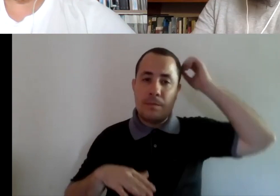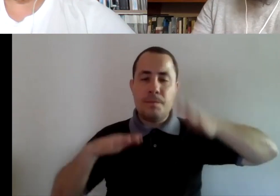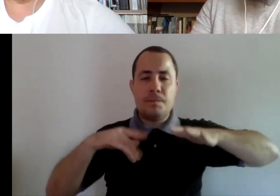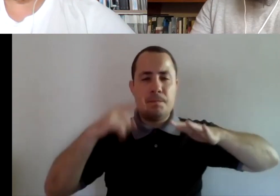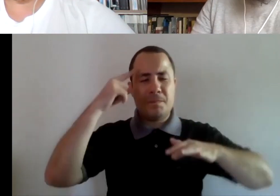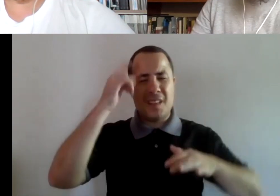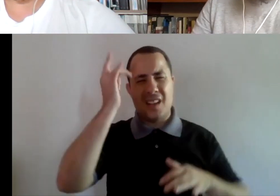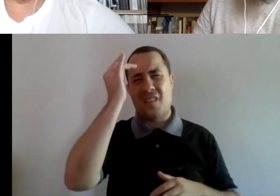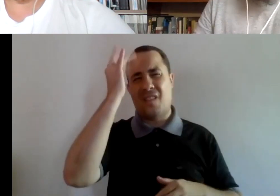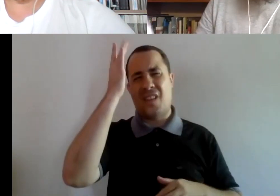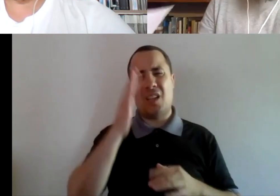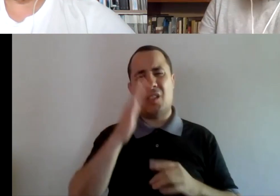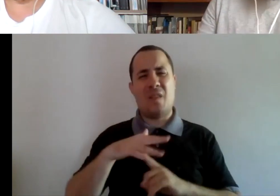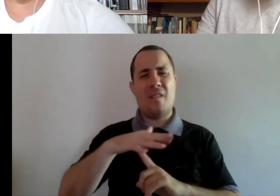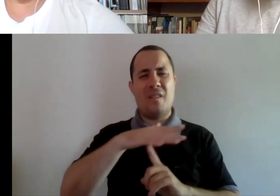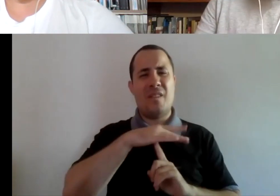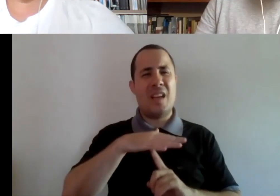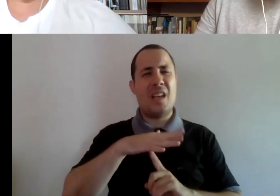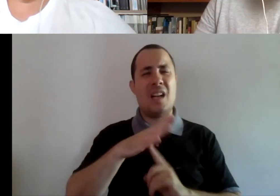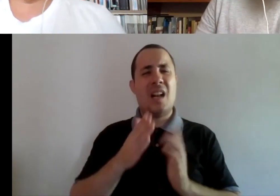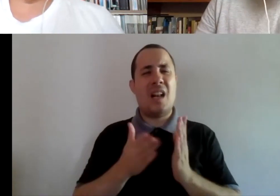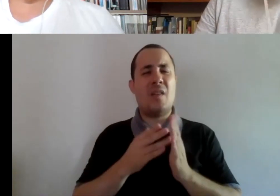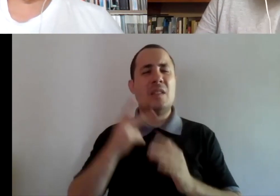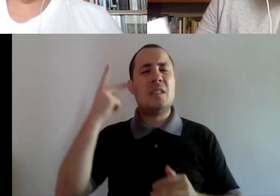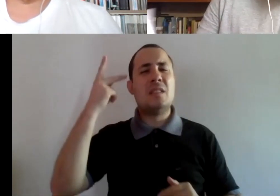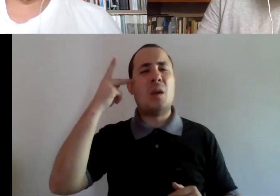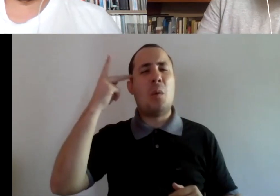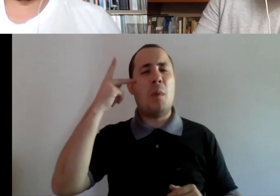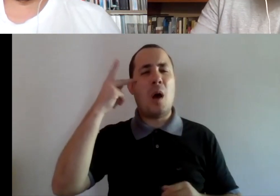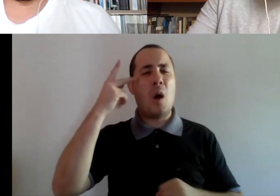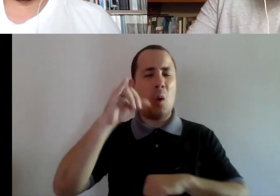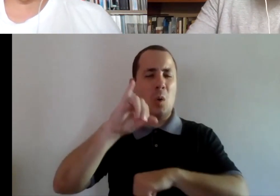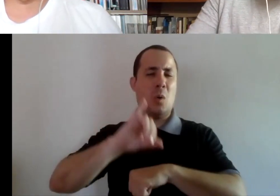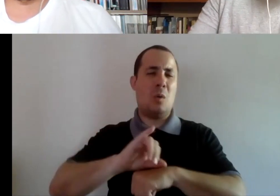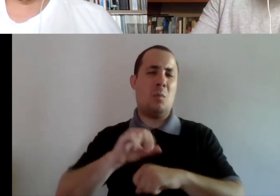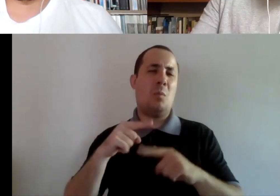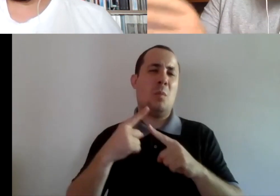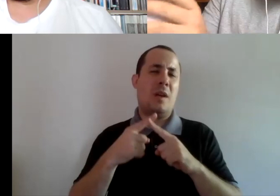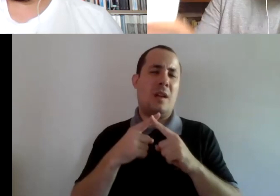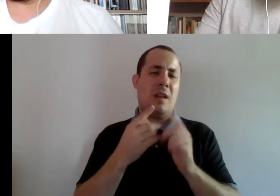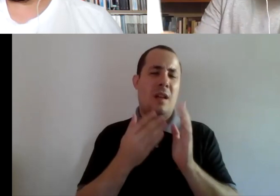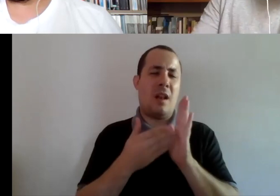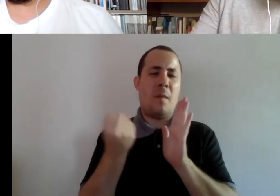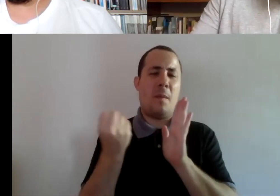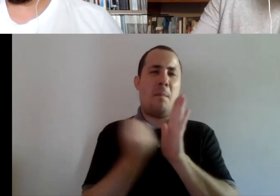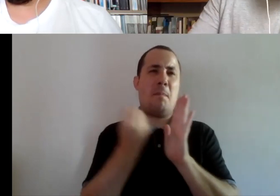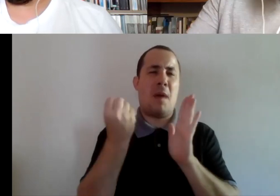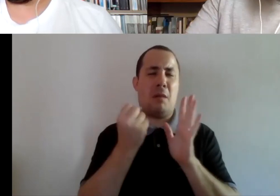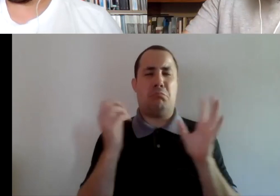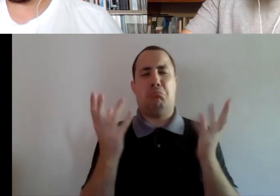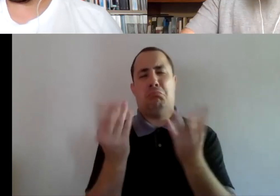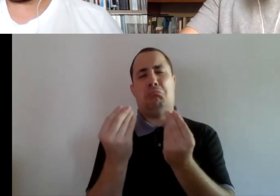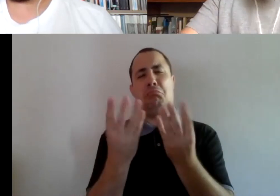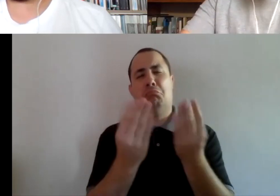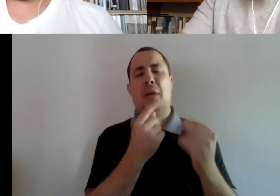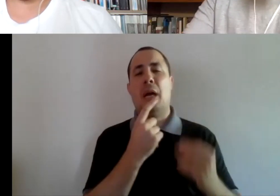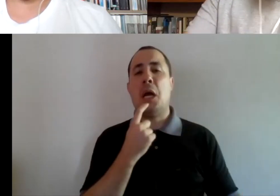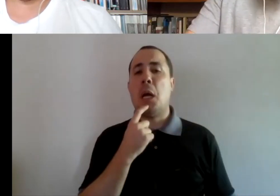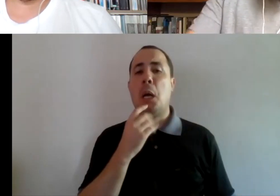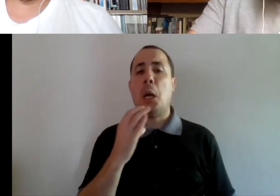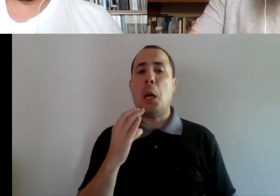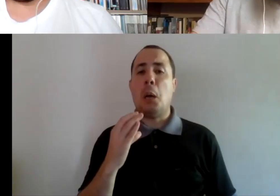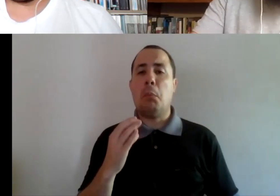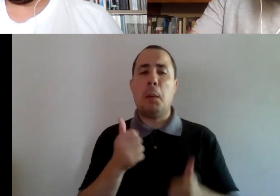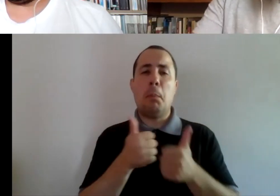uma feira de livros em São Paulo, onde você tem um monte de editoras. Né? Ou em Campinas, que é perto de São Paulo, é uma